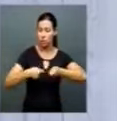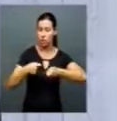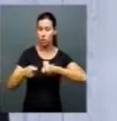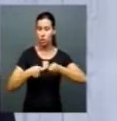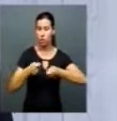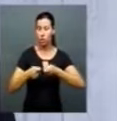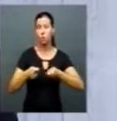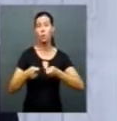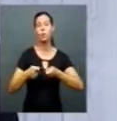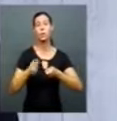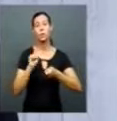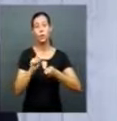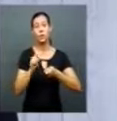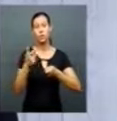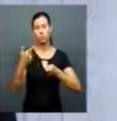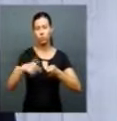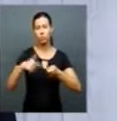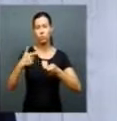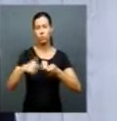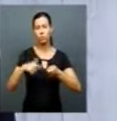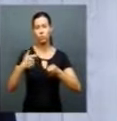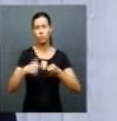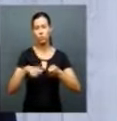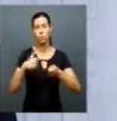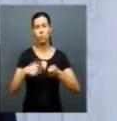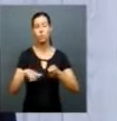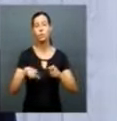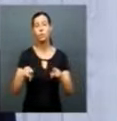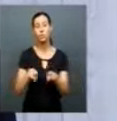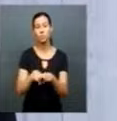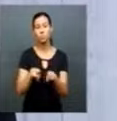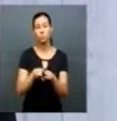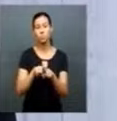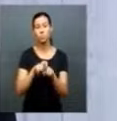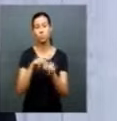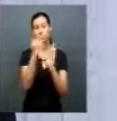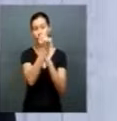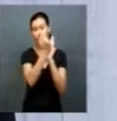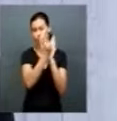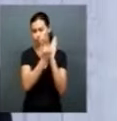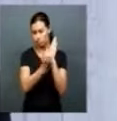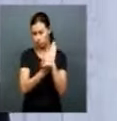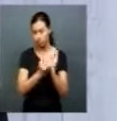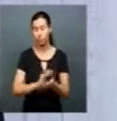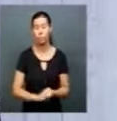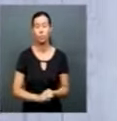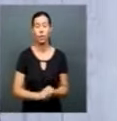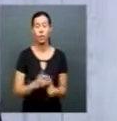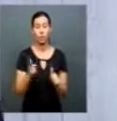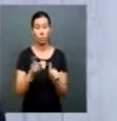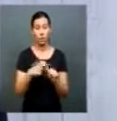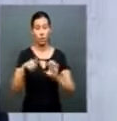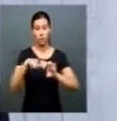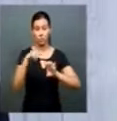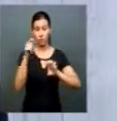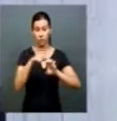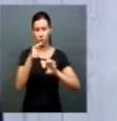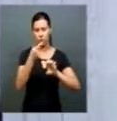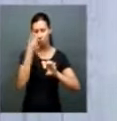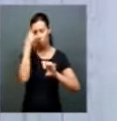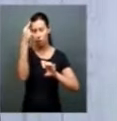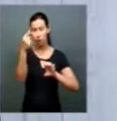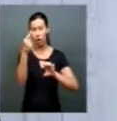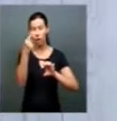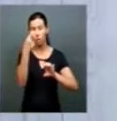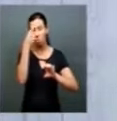significa? Que, geralmente, os empreendedores eles têm uma ideia, e a partir dessa ideia, eles começam a desenvolver como eles vão inserir essa